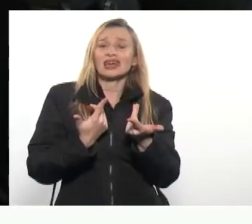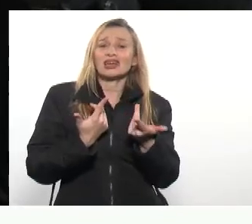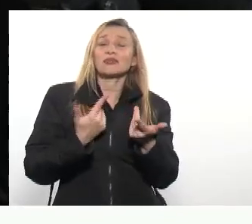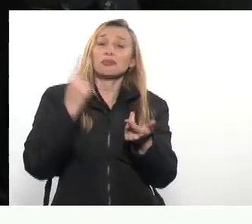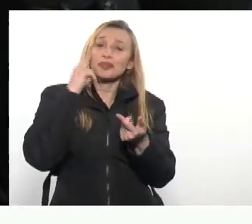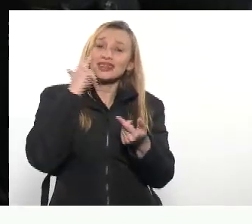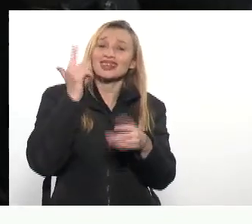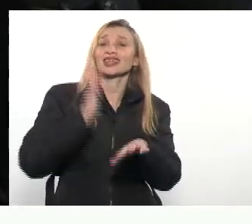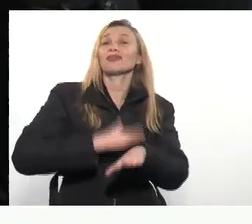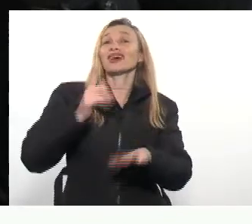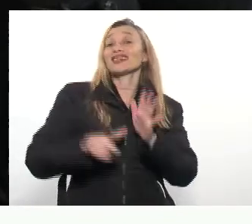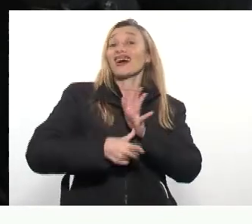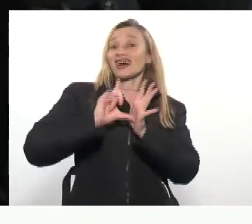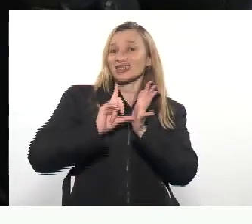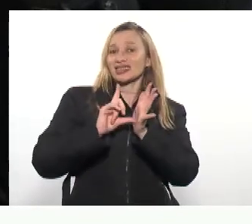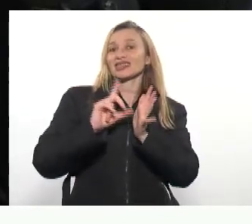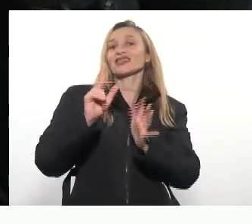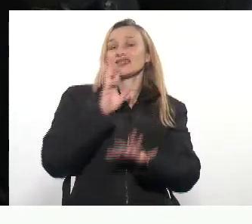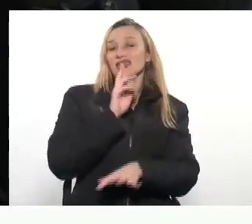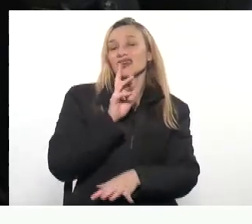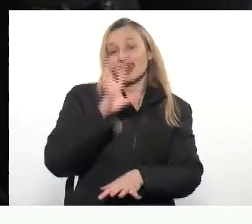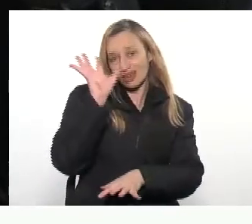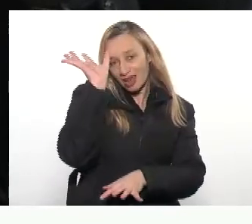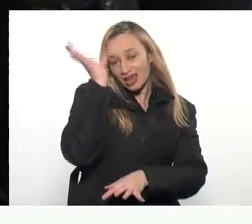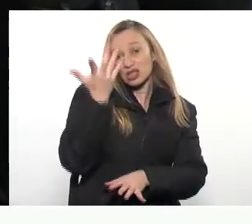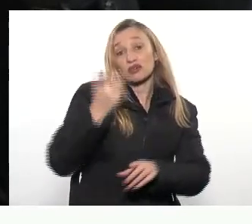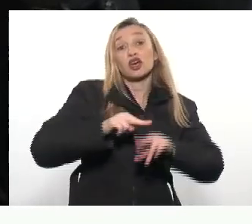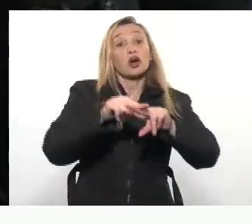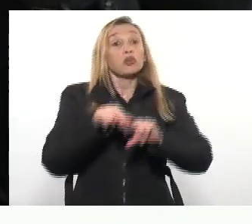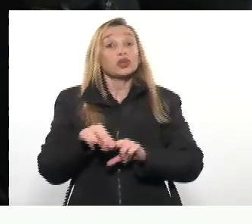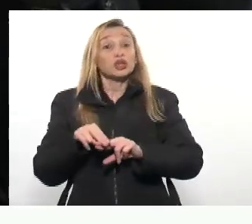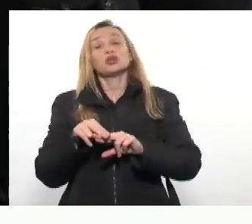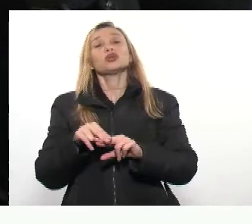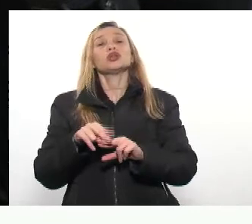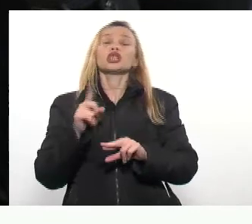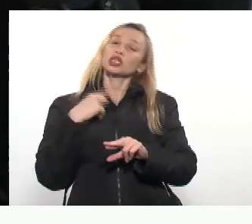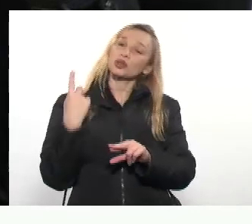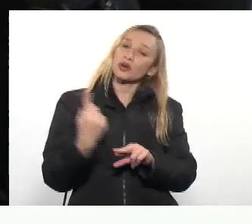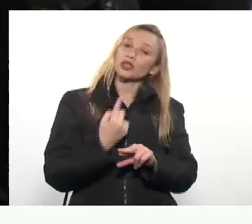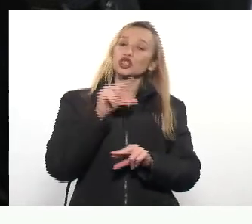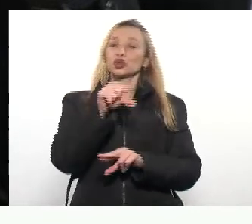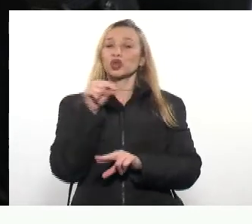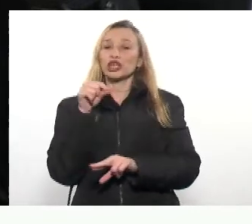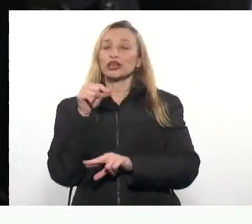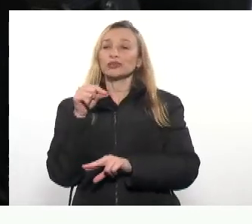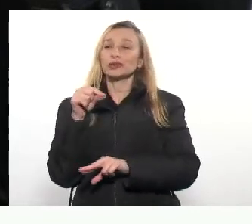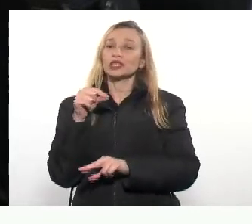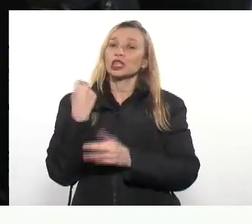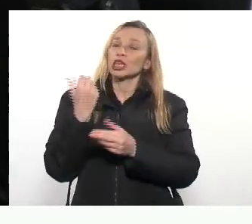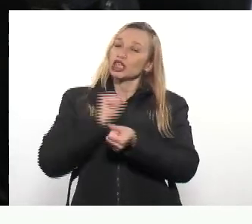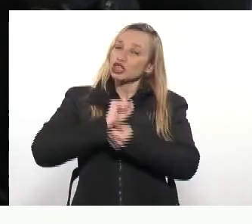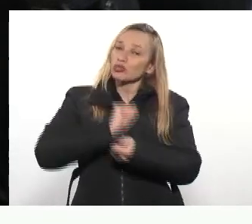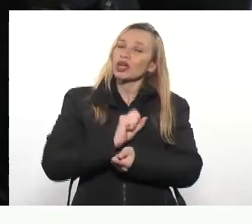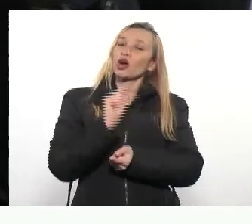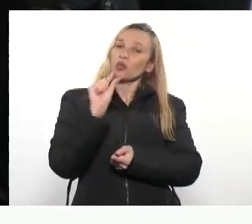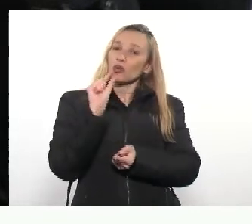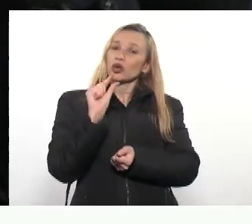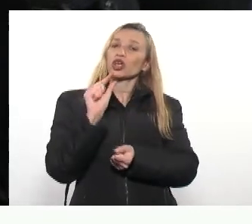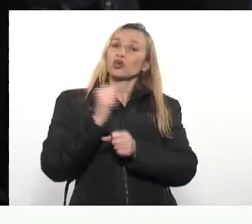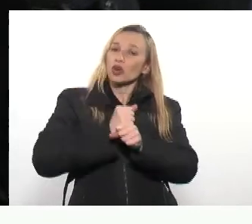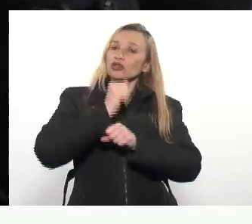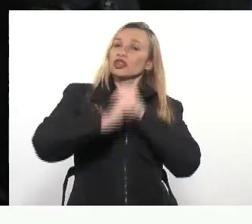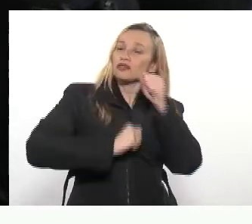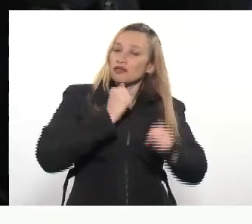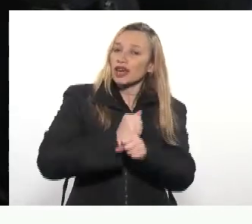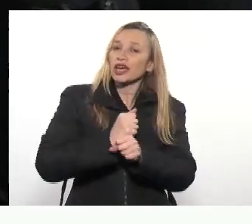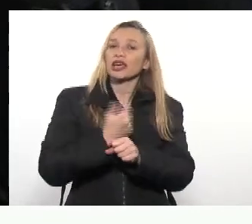muito pensada antes de tomar qualquer decisão. Por isso que a gente preferiu esperar um pouco, o ano que vem a gente se